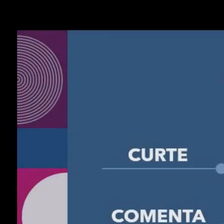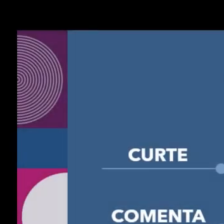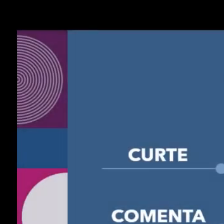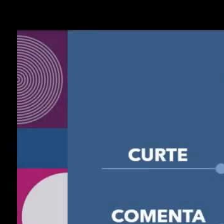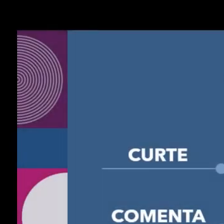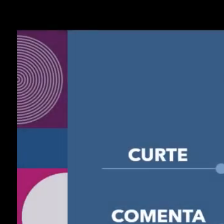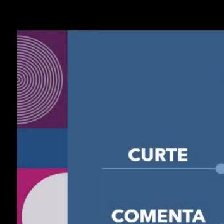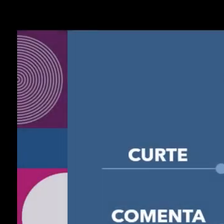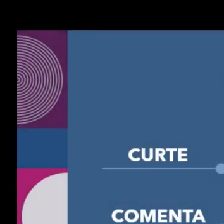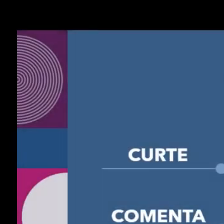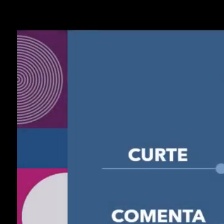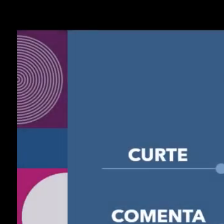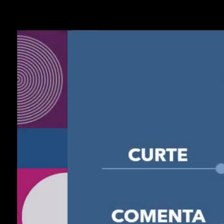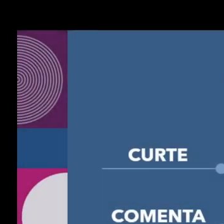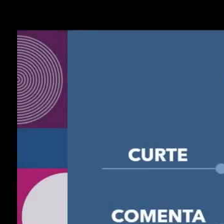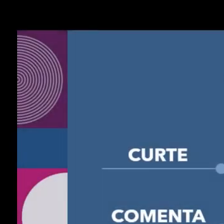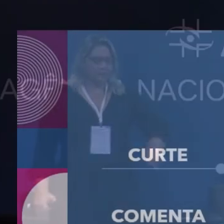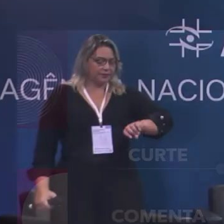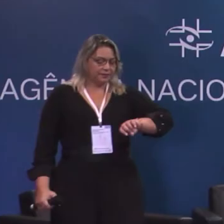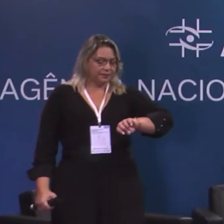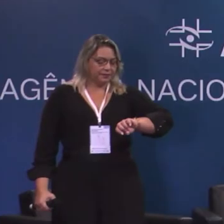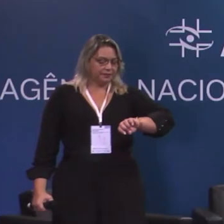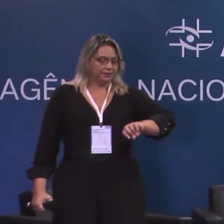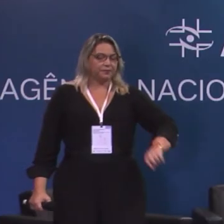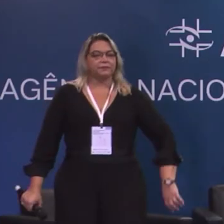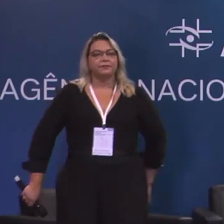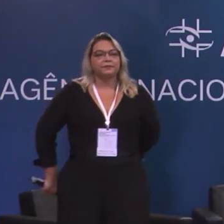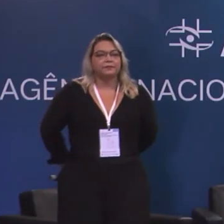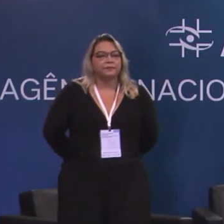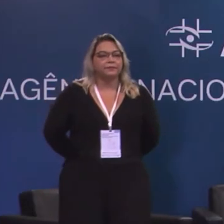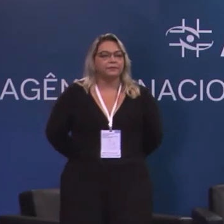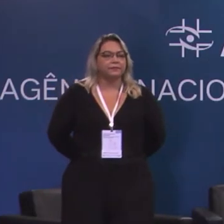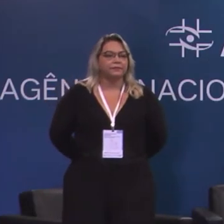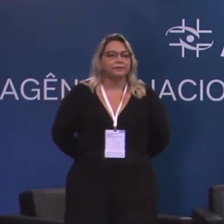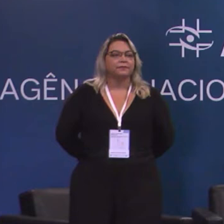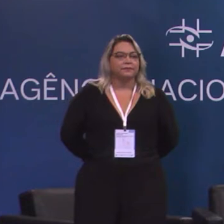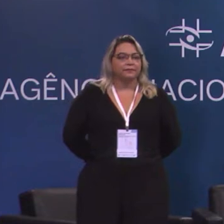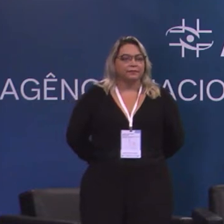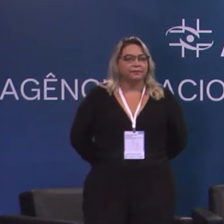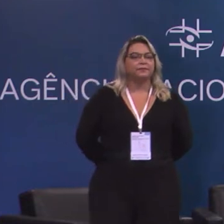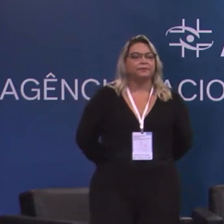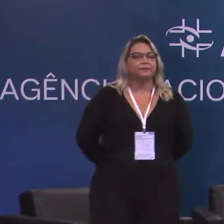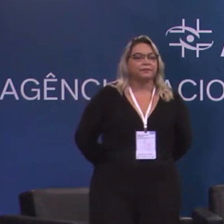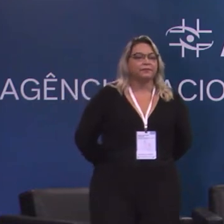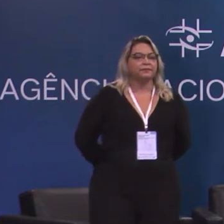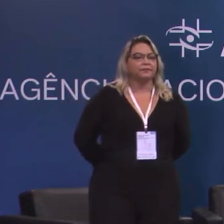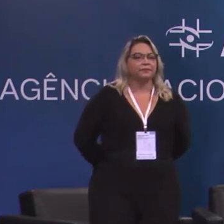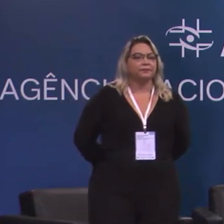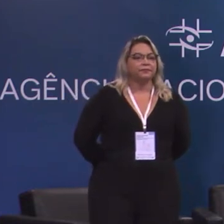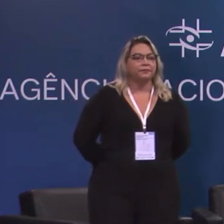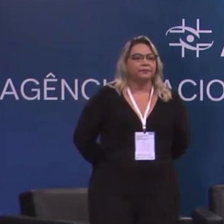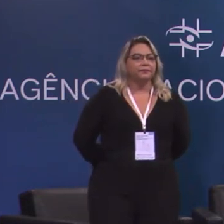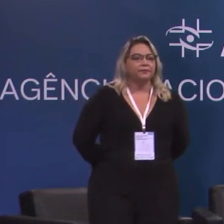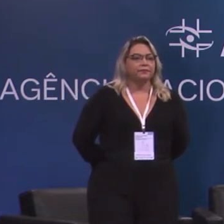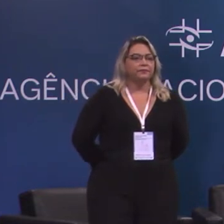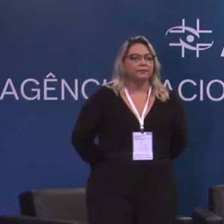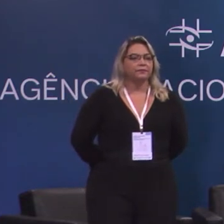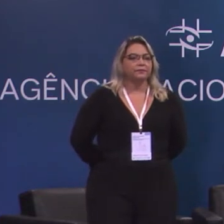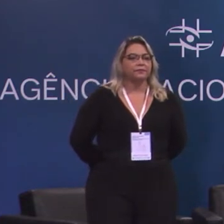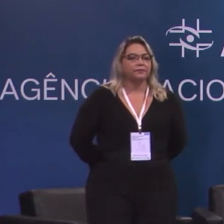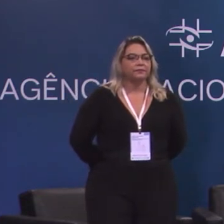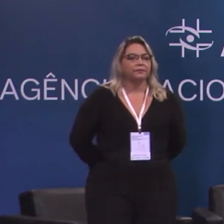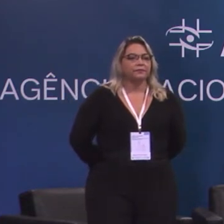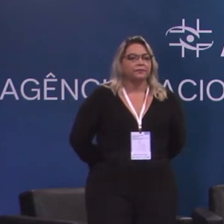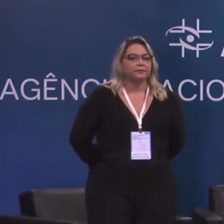Estamos no momento final de encerramento do nosso trabalho, nessa nossa oficina presencial. Fico muito